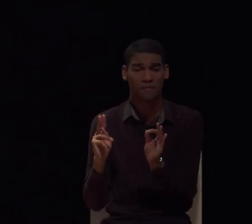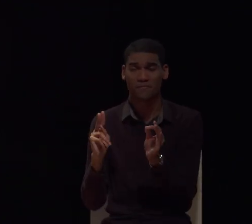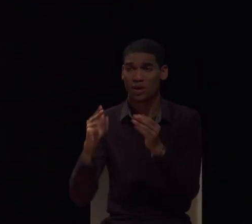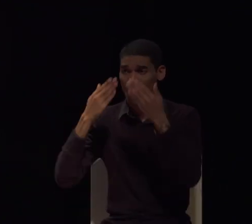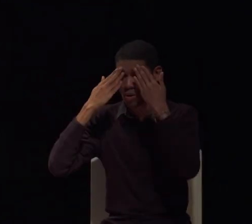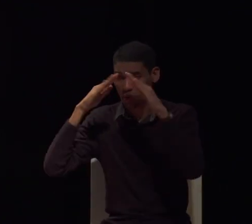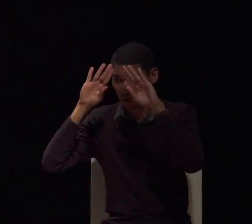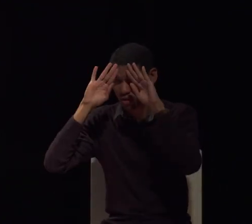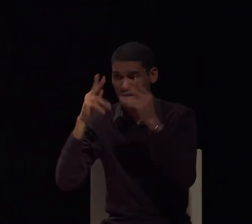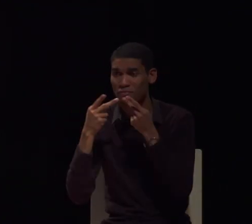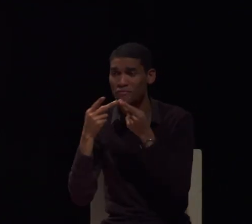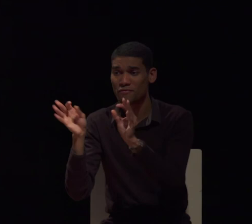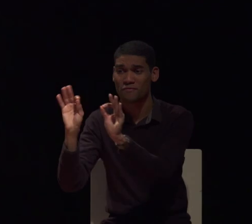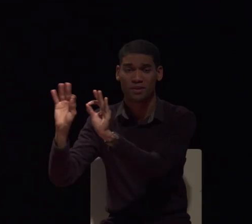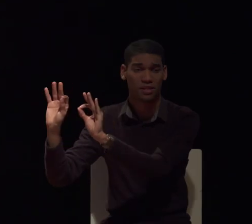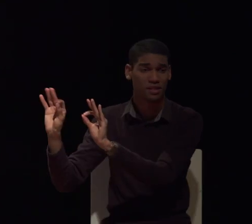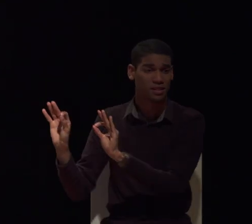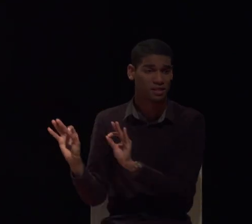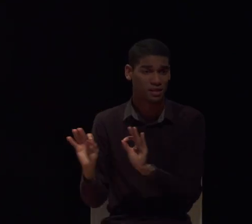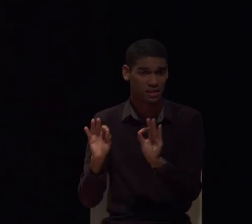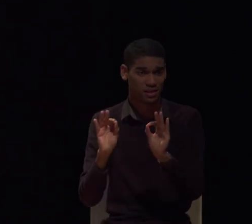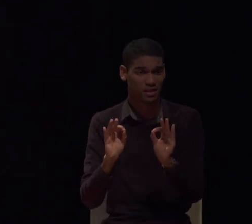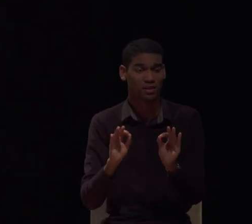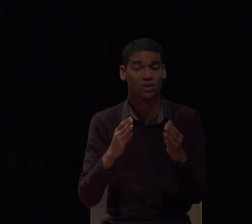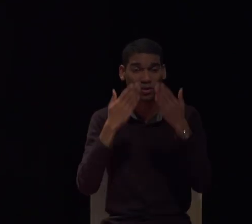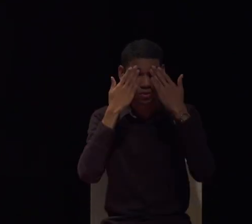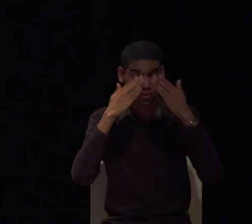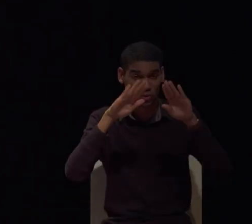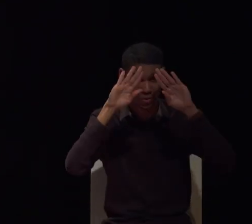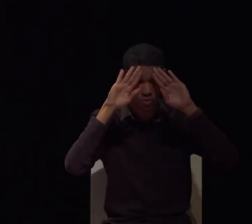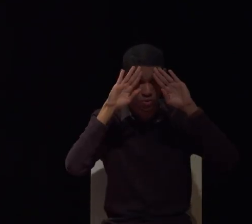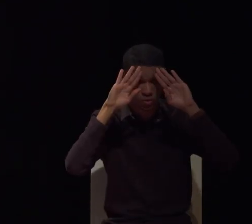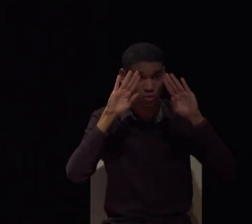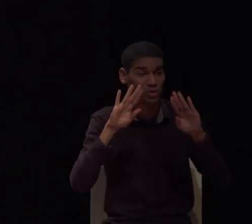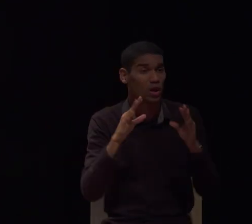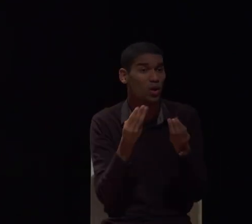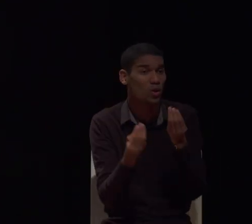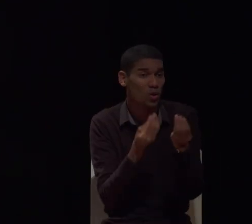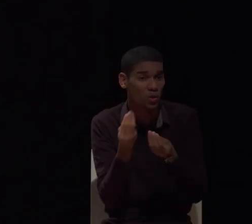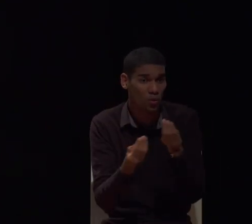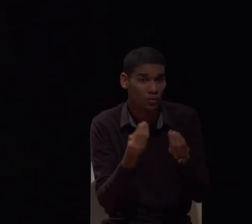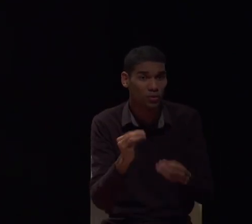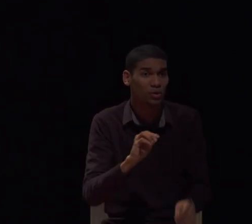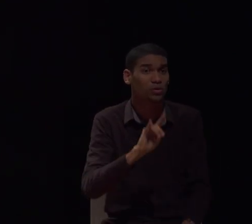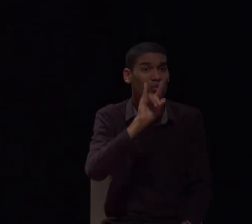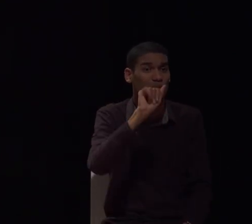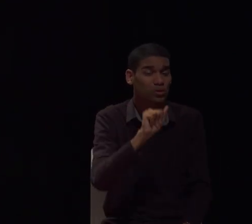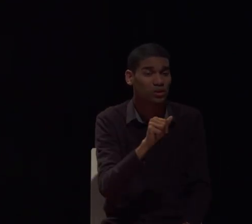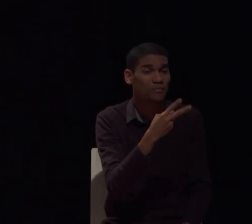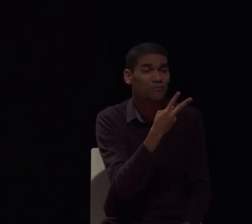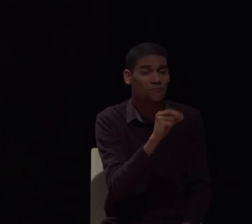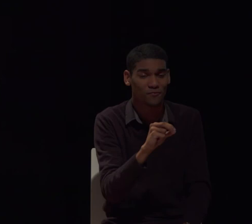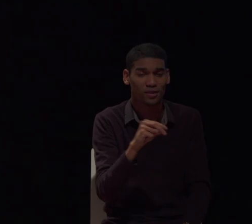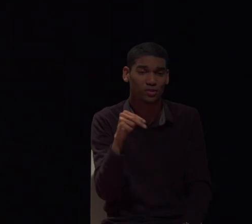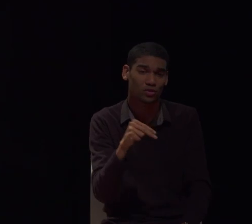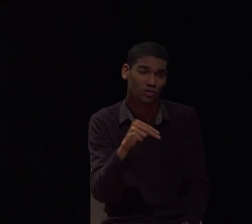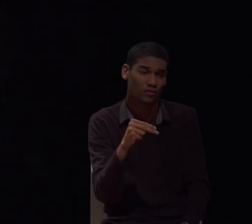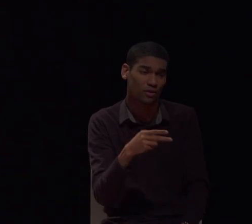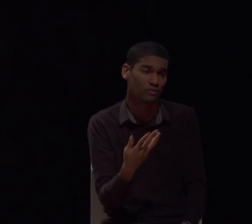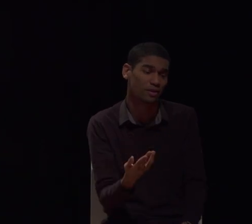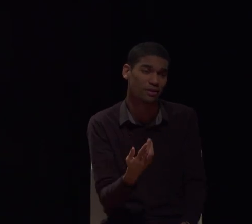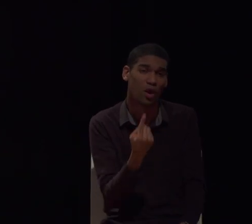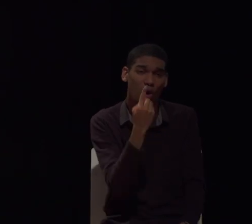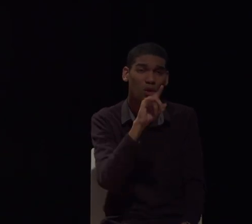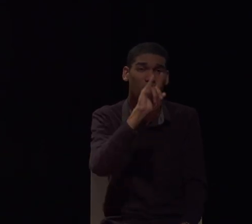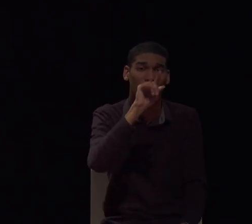gente tem direito a falar dos orixás somente é no dia 20 de novembro e é muito pouco pode passar a corrida